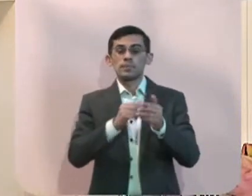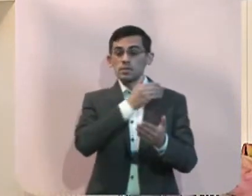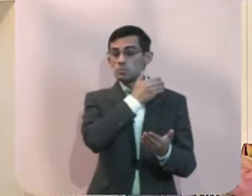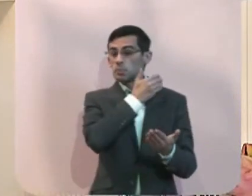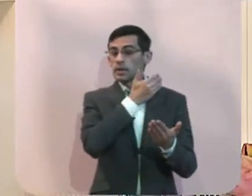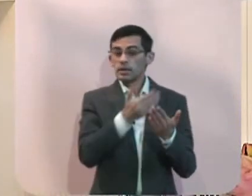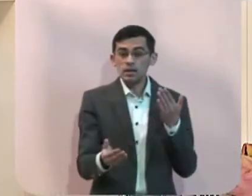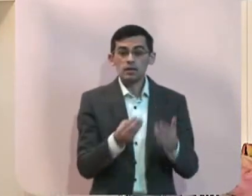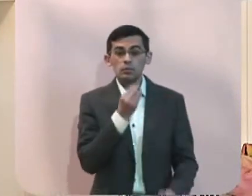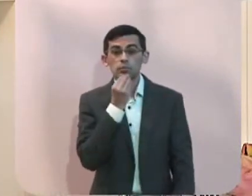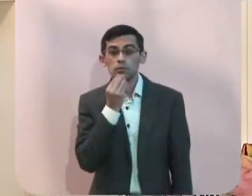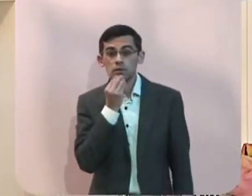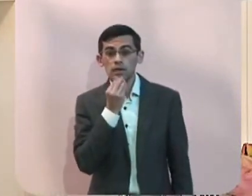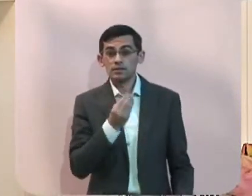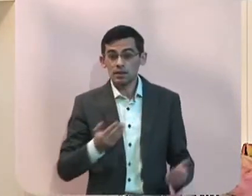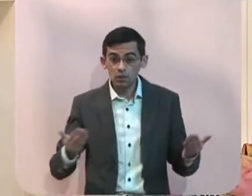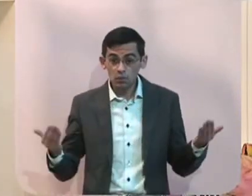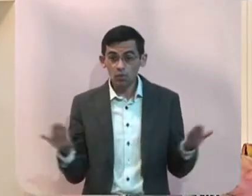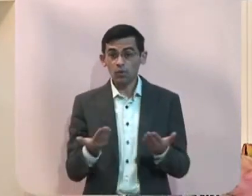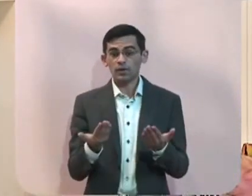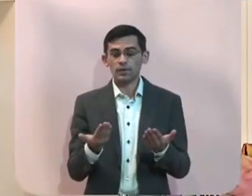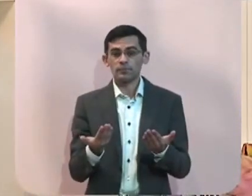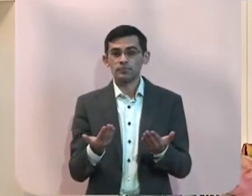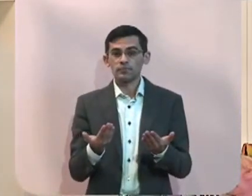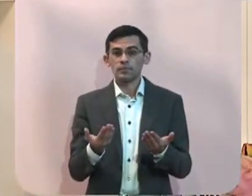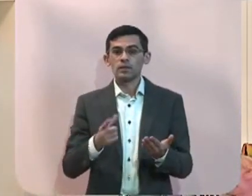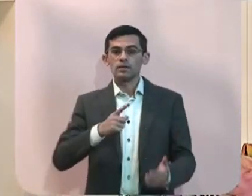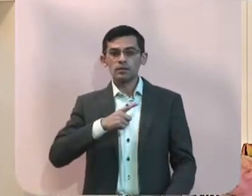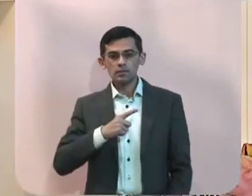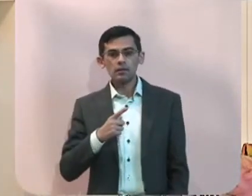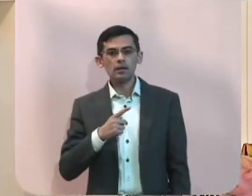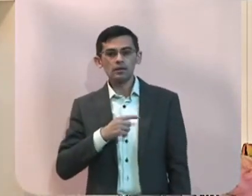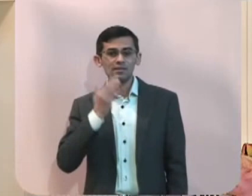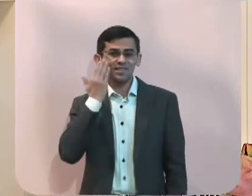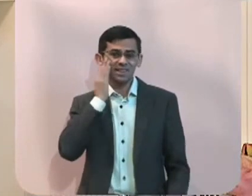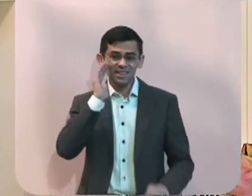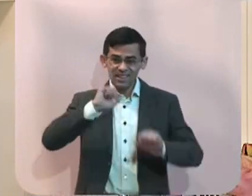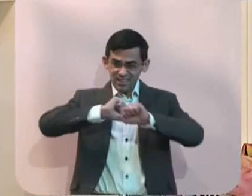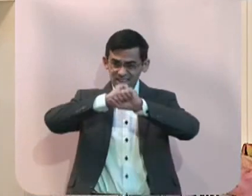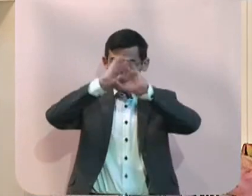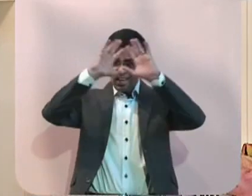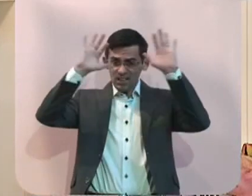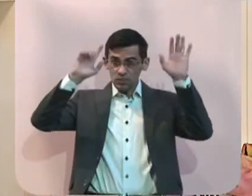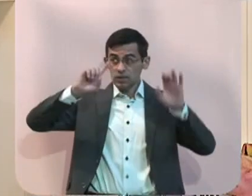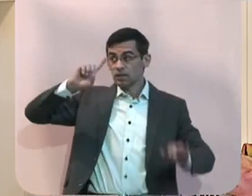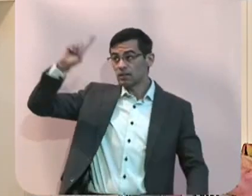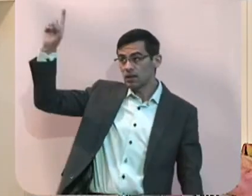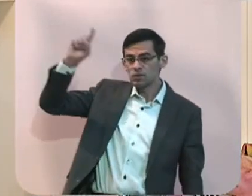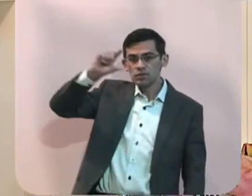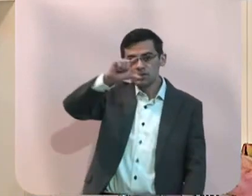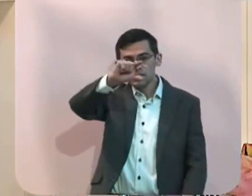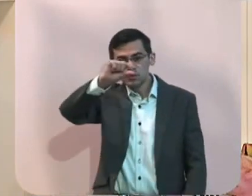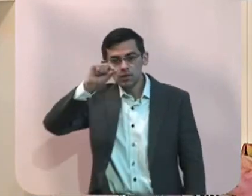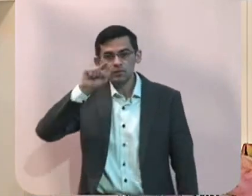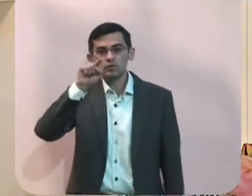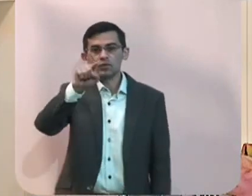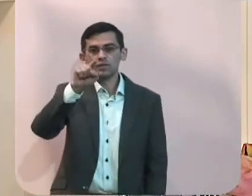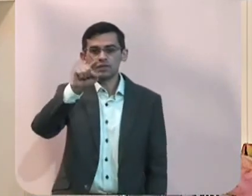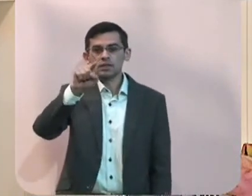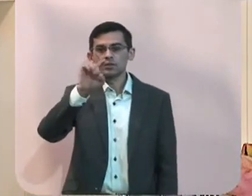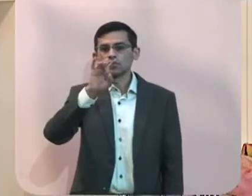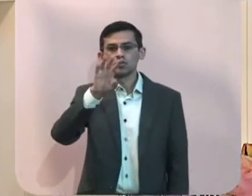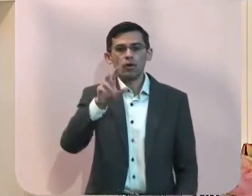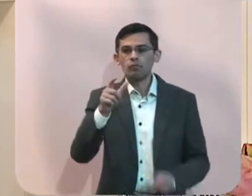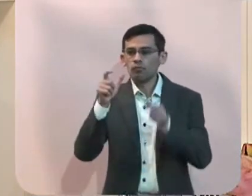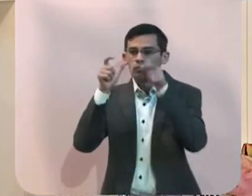a oportunidade, tá? Tem que entender que você está sendo chamado por Deus a deixar de ser um